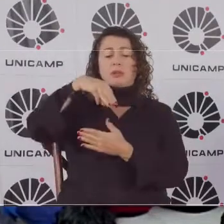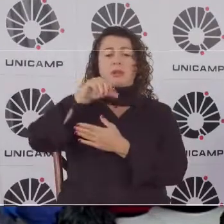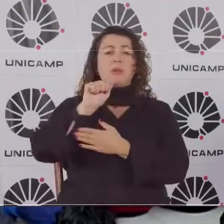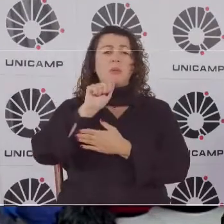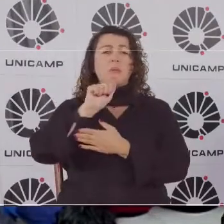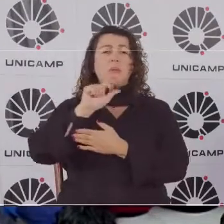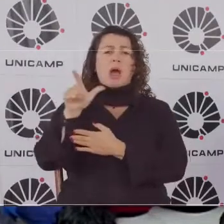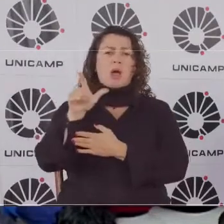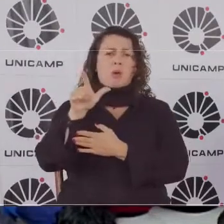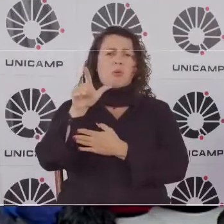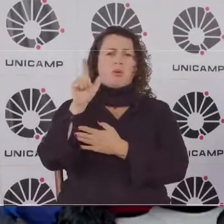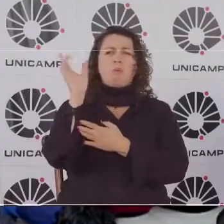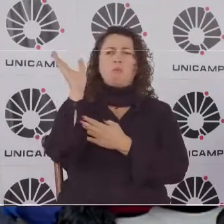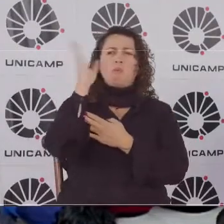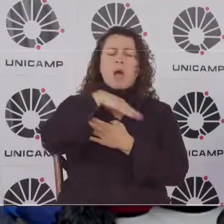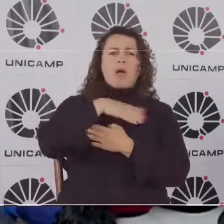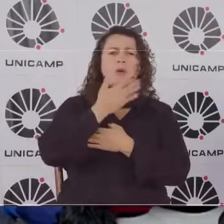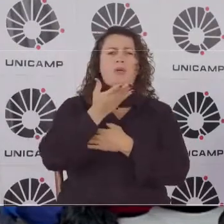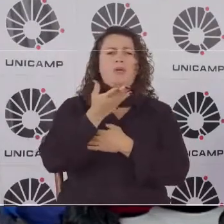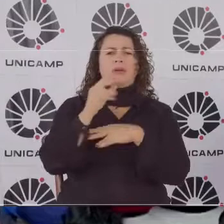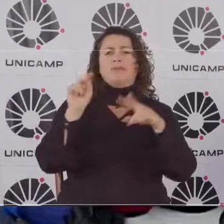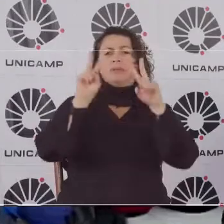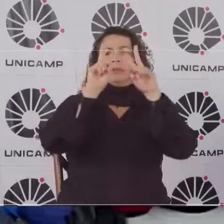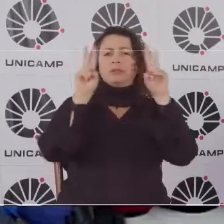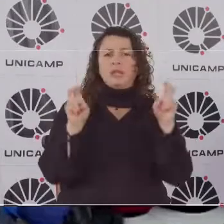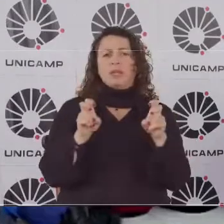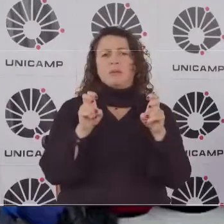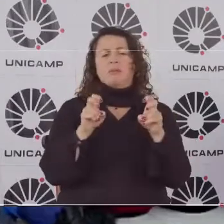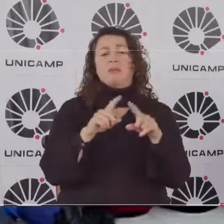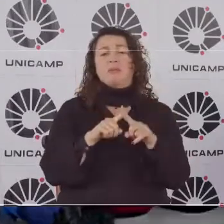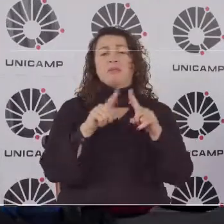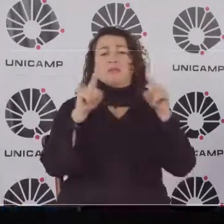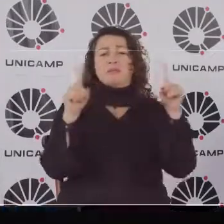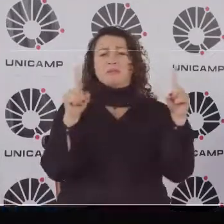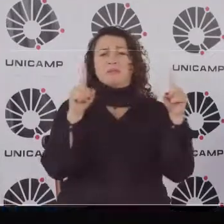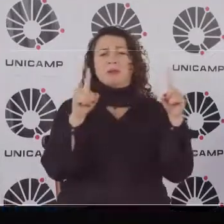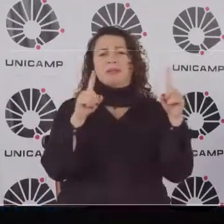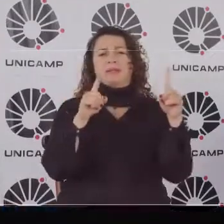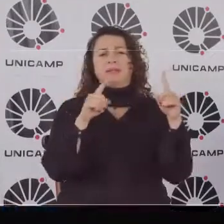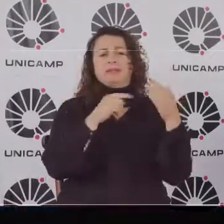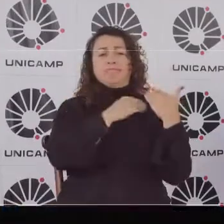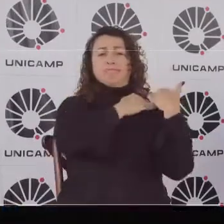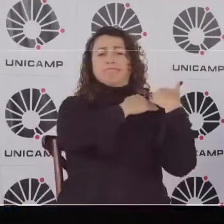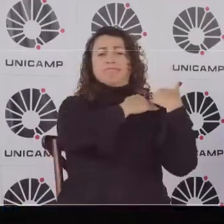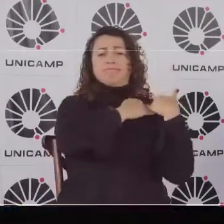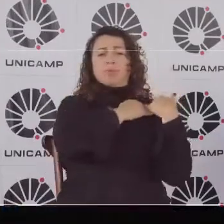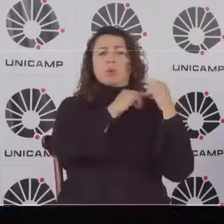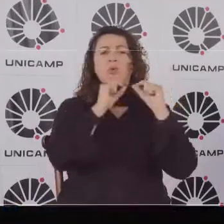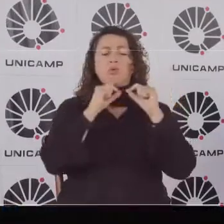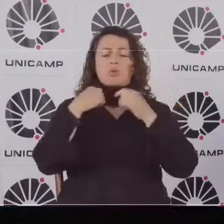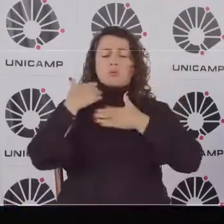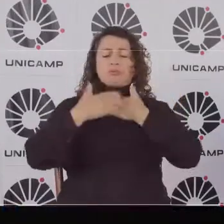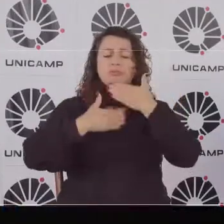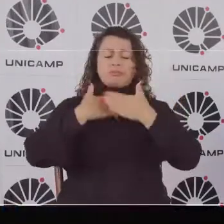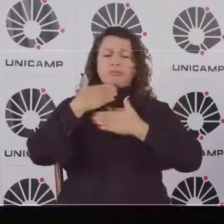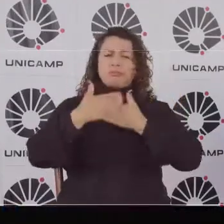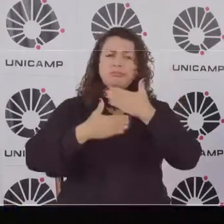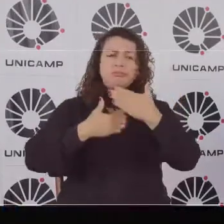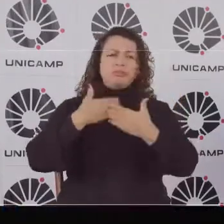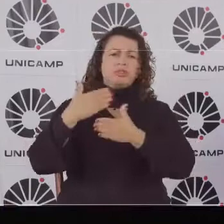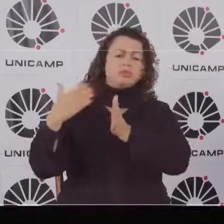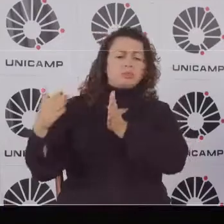o mal é o tema e o fardo da trajetória do